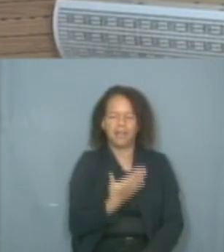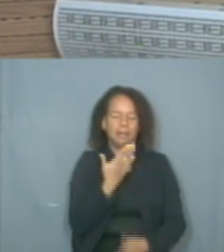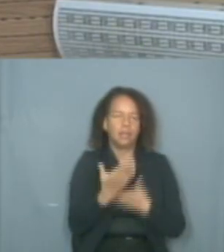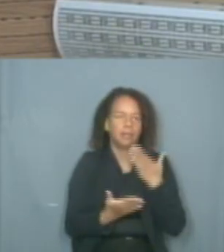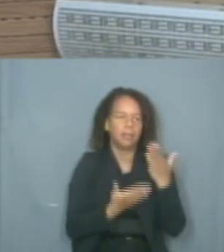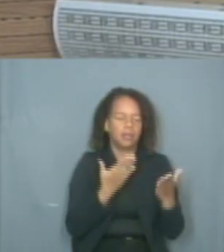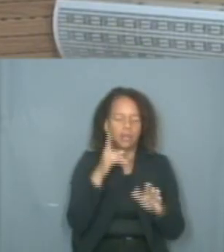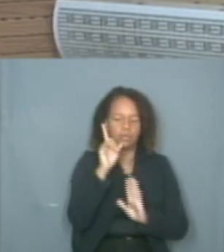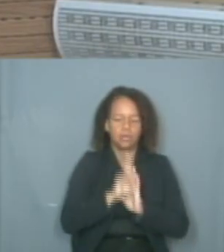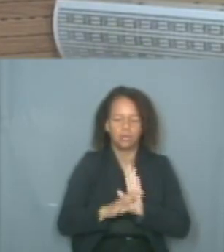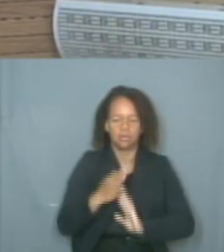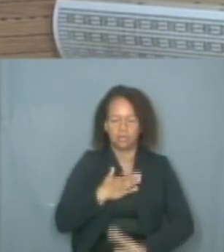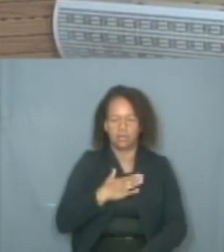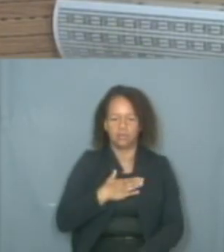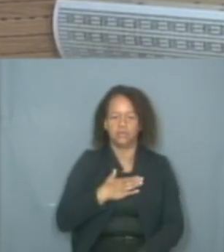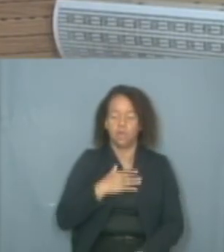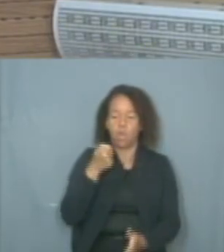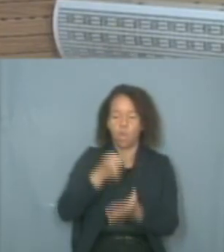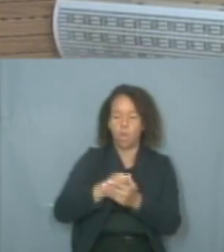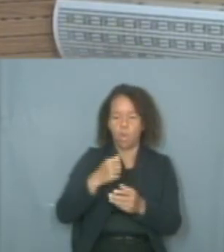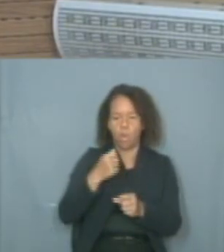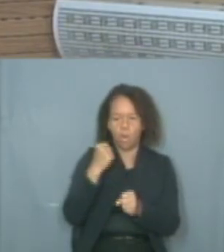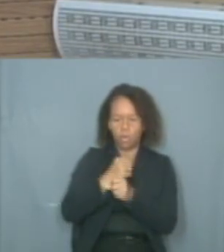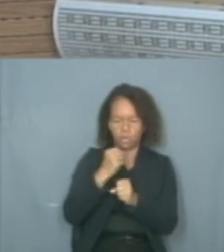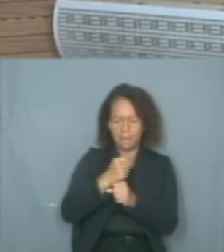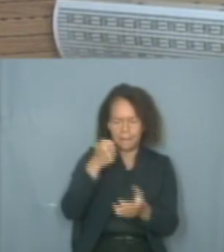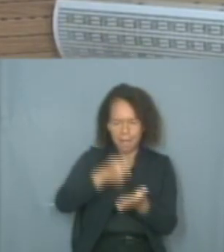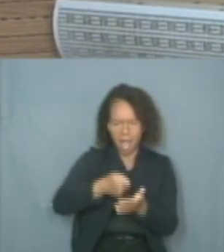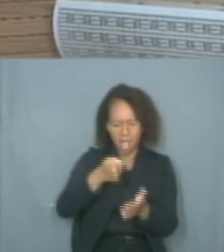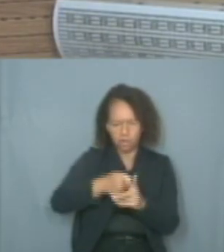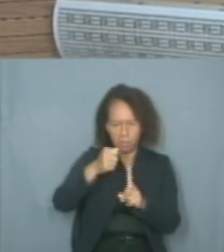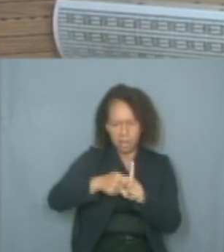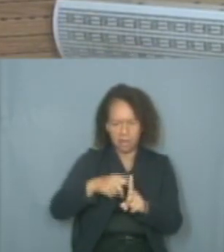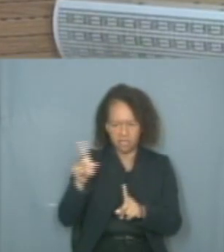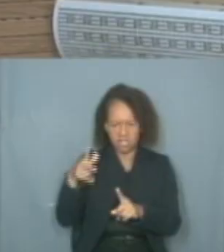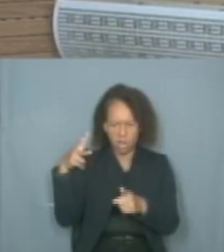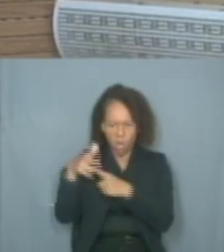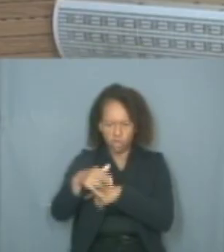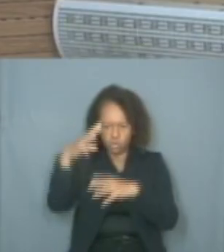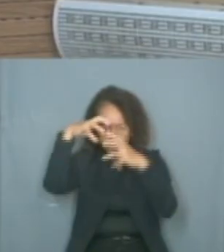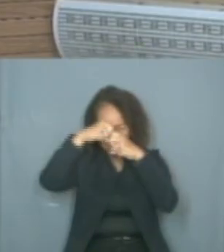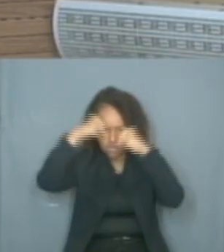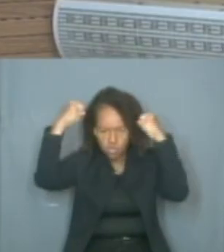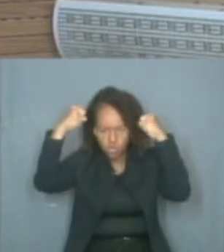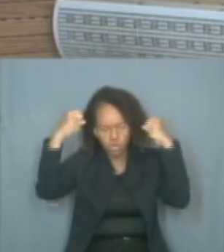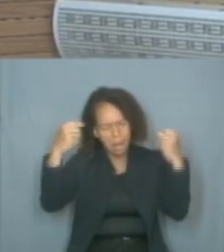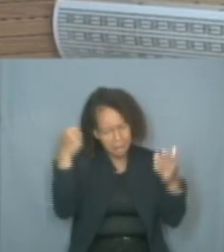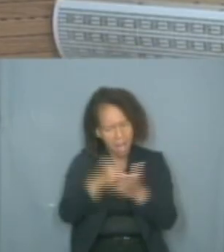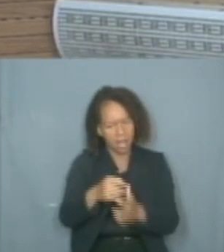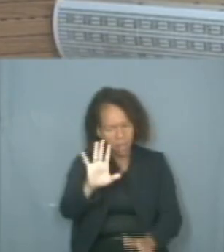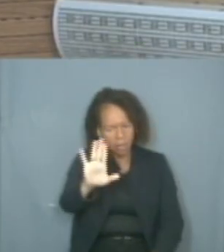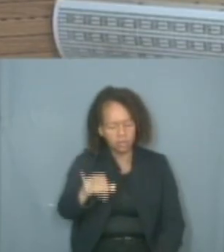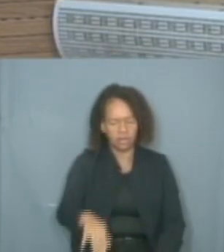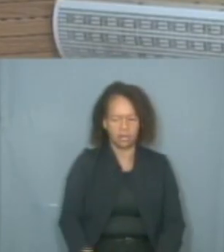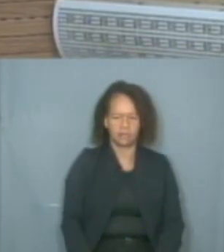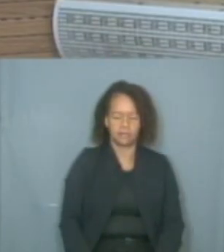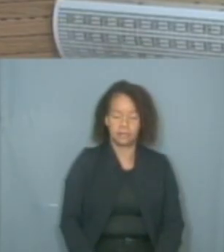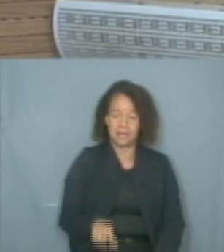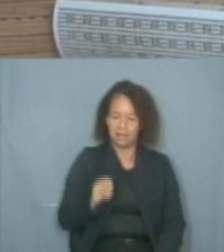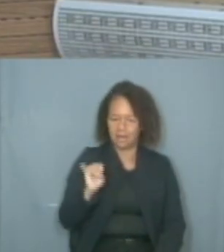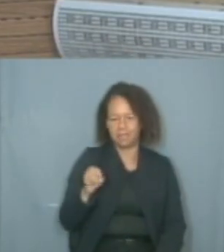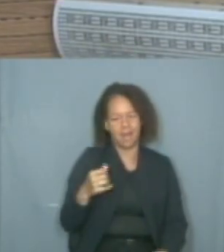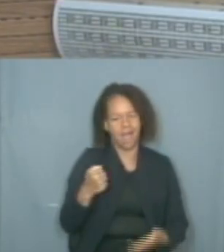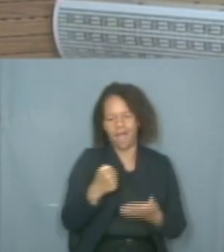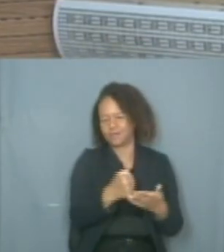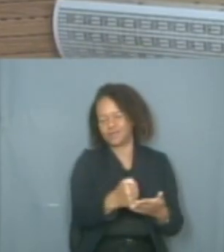que é de seu direito. As contas são pagas em dia. Não pague não para ver se não corta, não fica no escuro. Não pague não. Agora, para